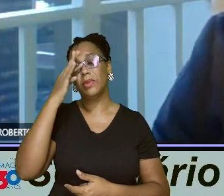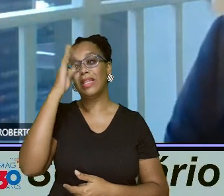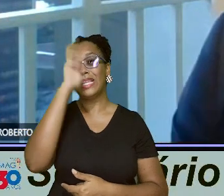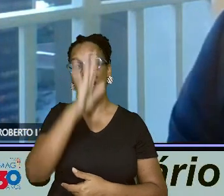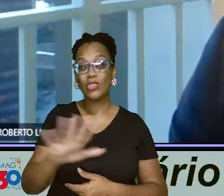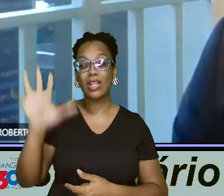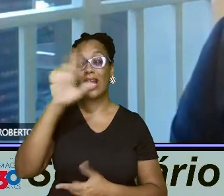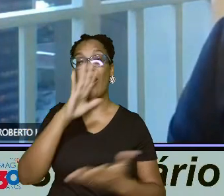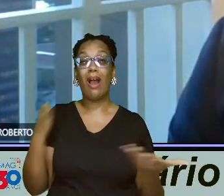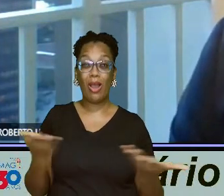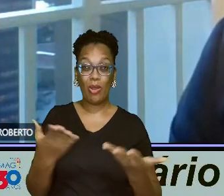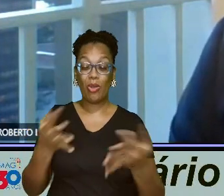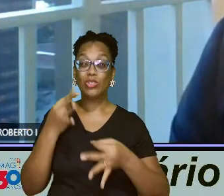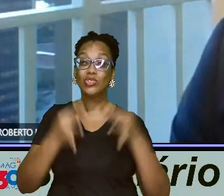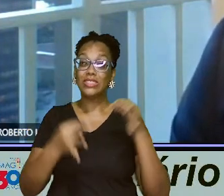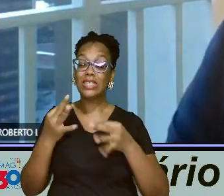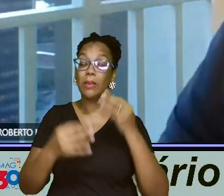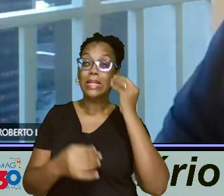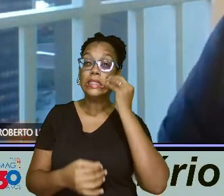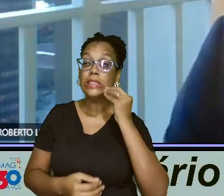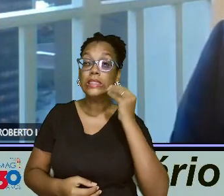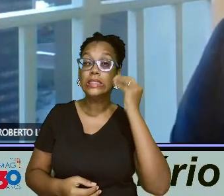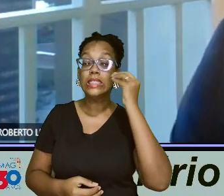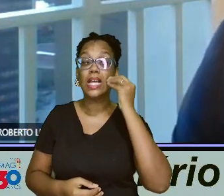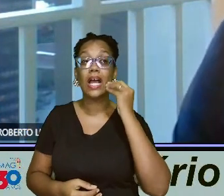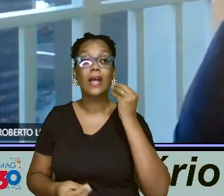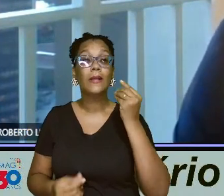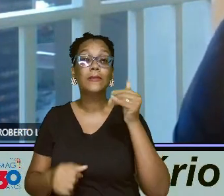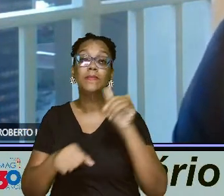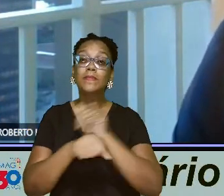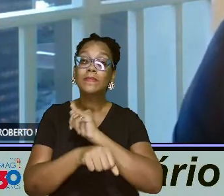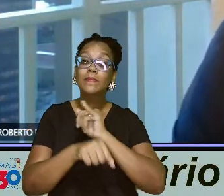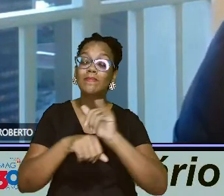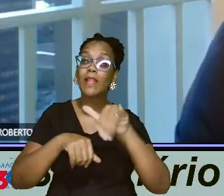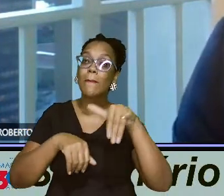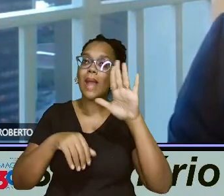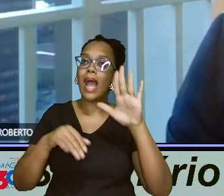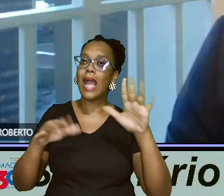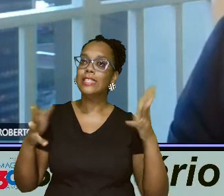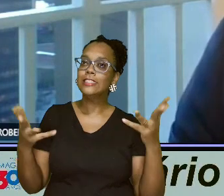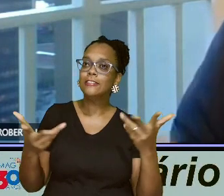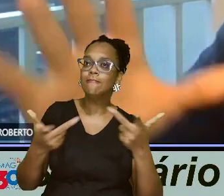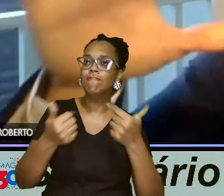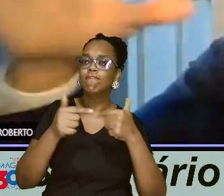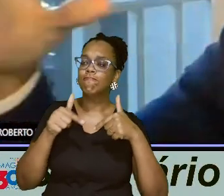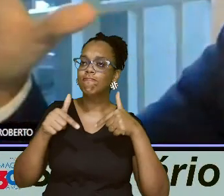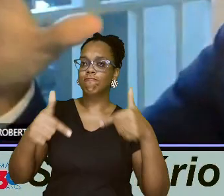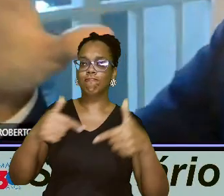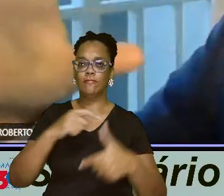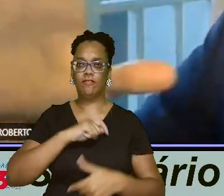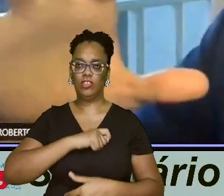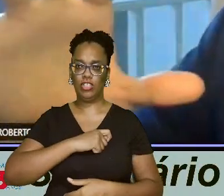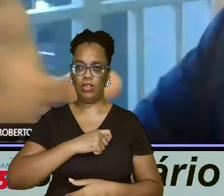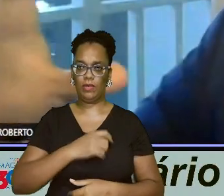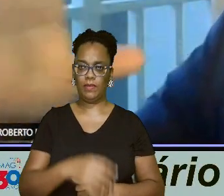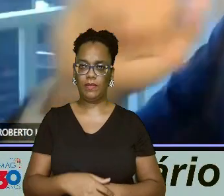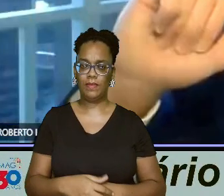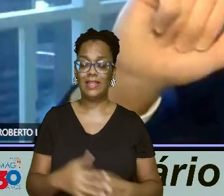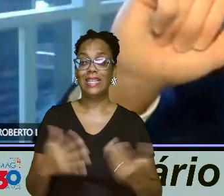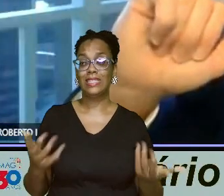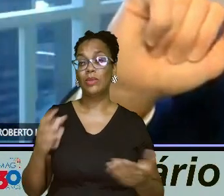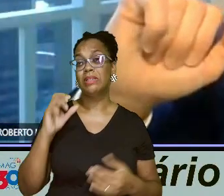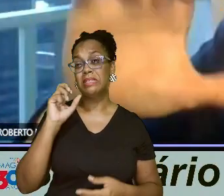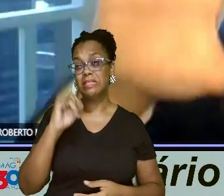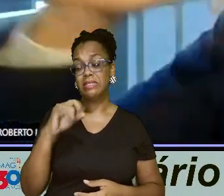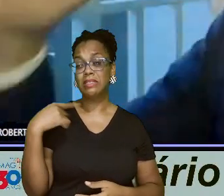para tentar, de alguma maneira, dar mais eficiência à execução fiscal. Então, se a gente